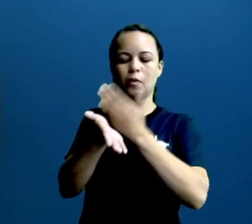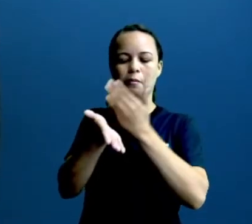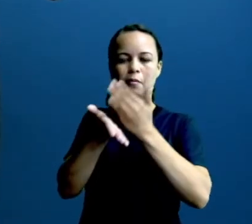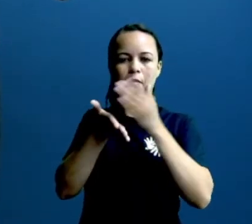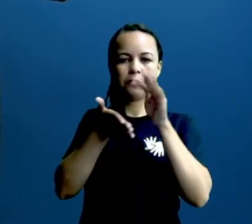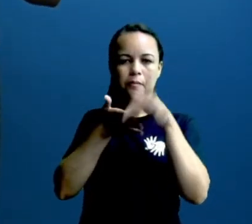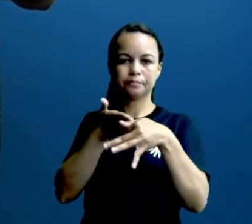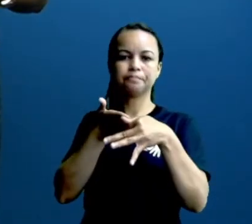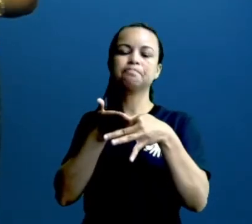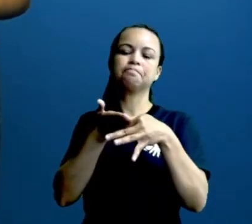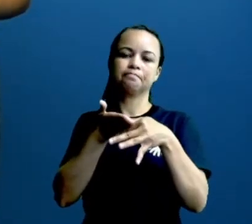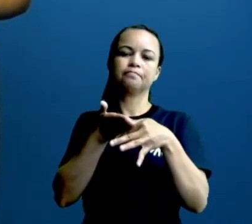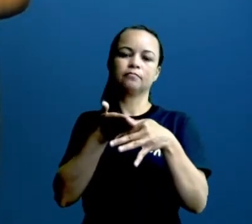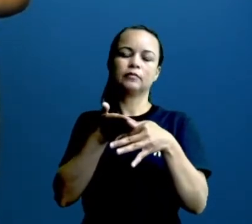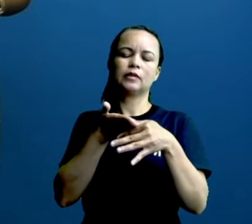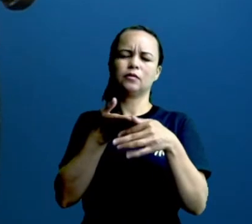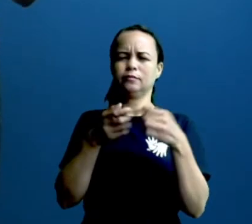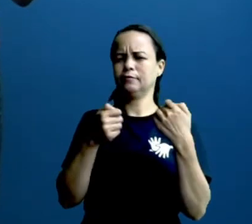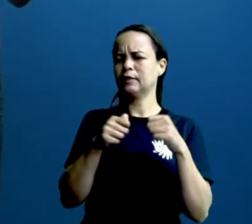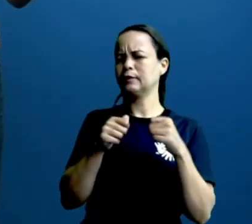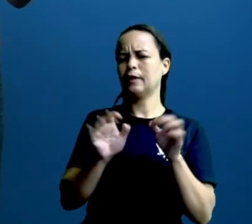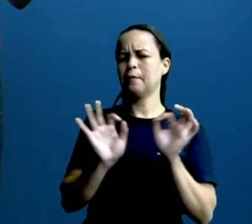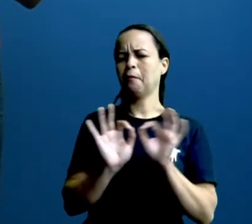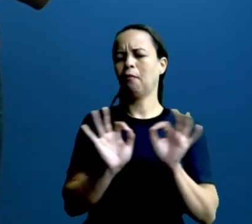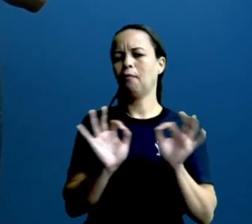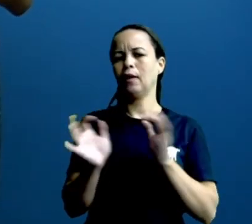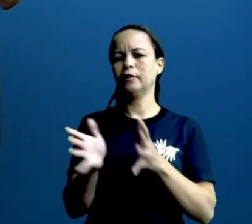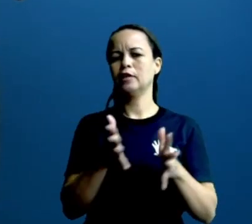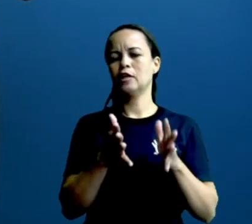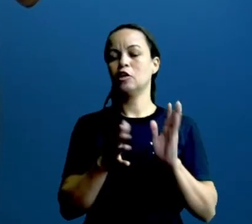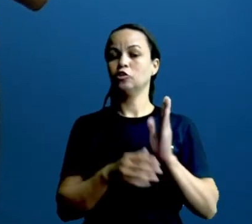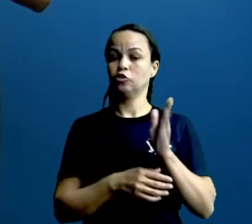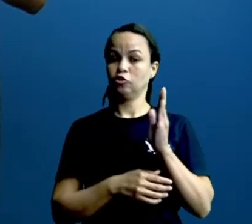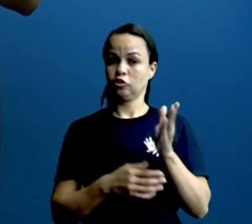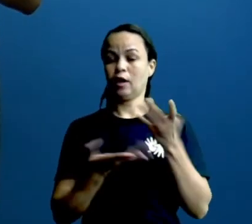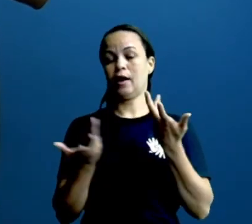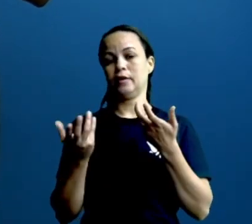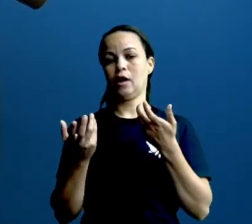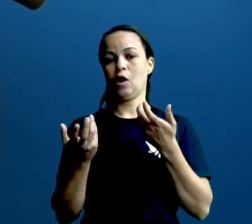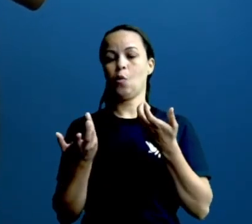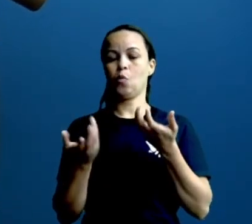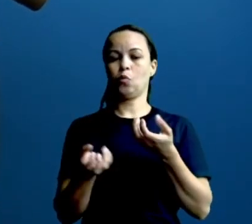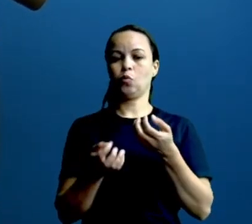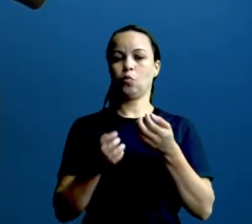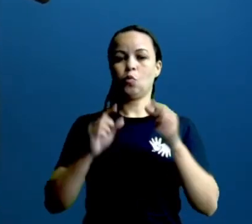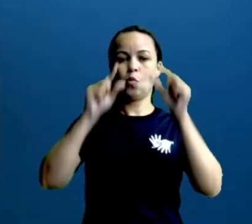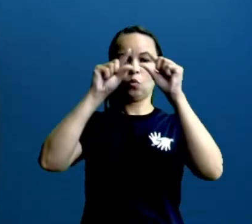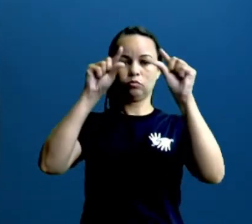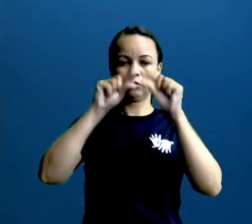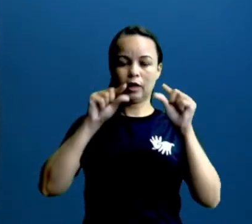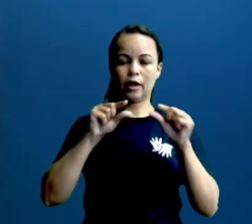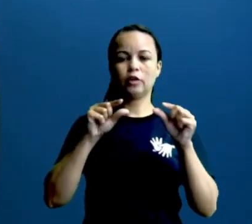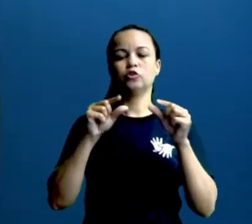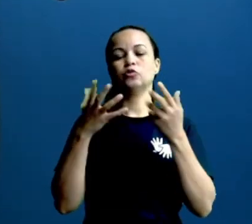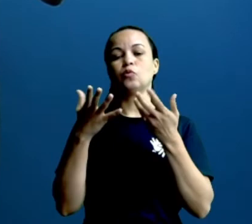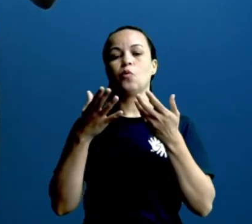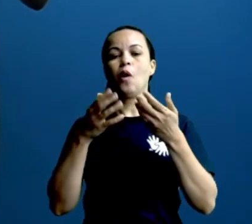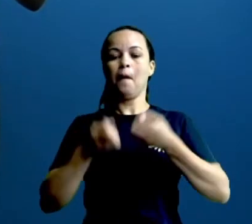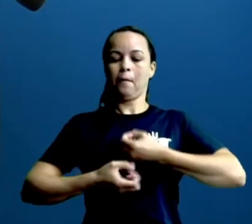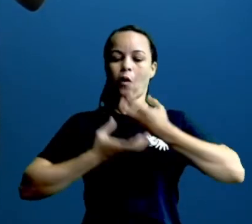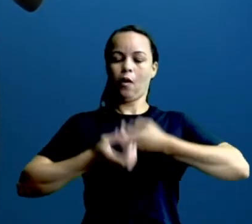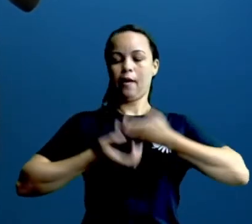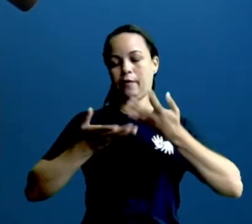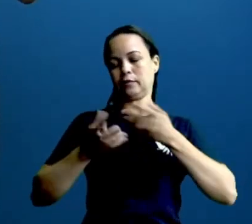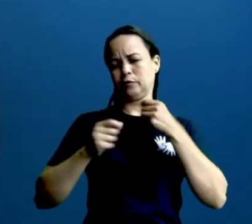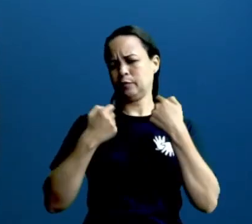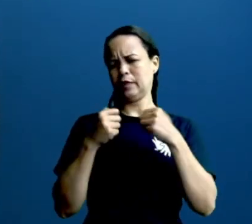fim. Então, não necessariamente, tá? Já que aí é um trecho poético, não necessariamente precisa ser textão para